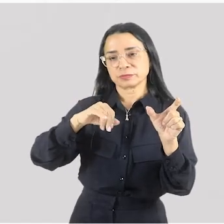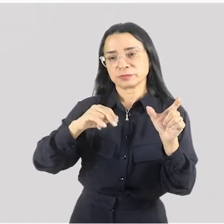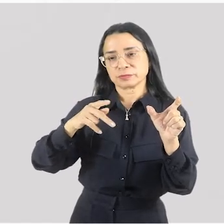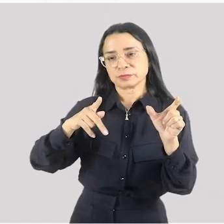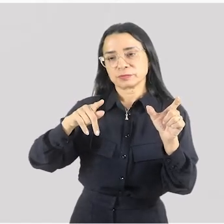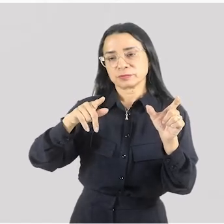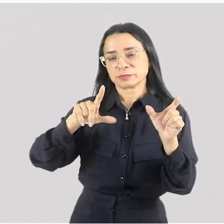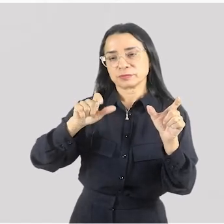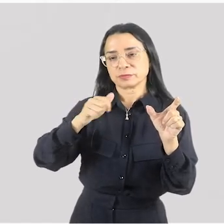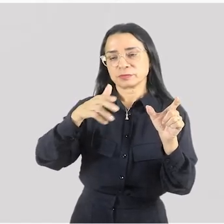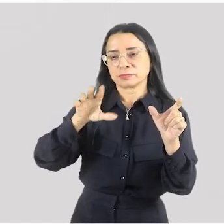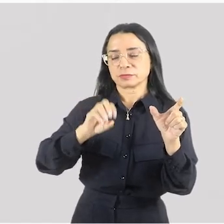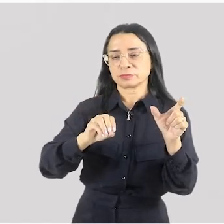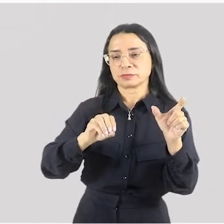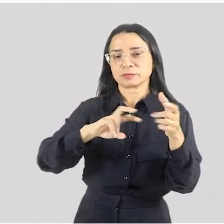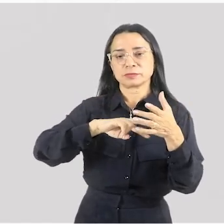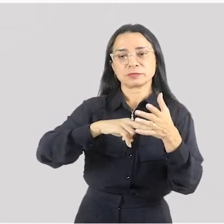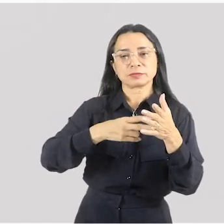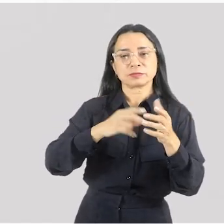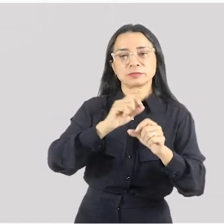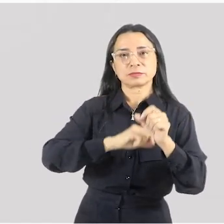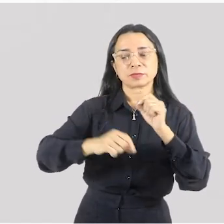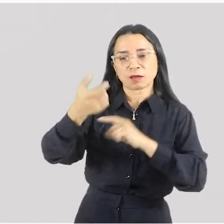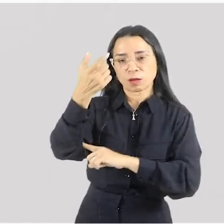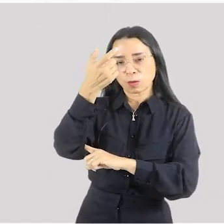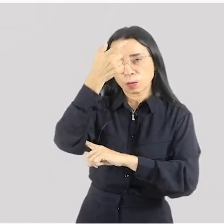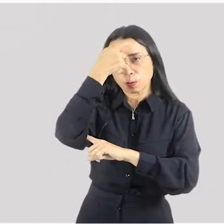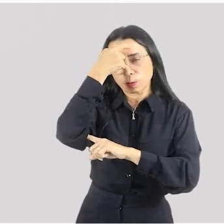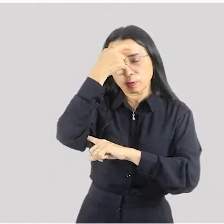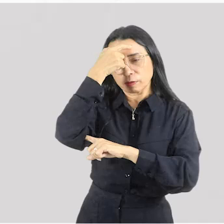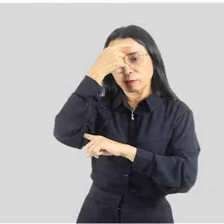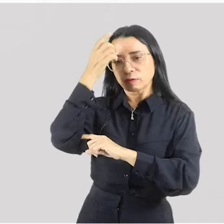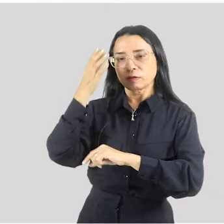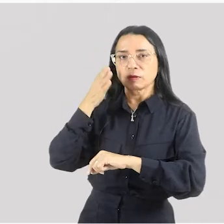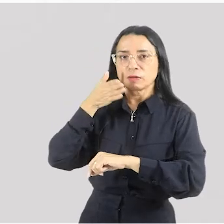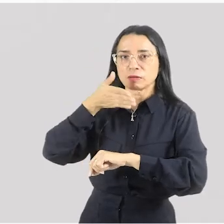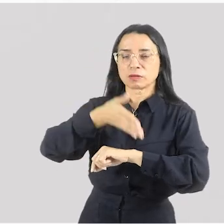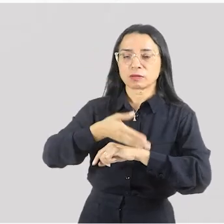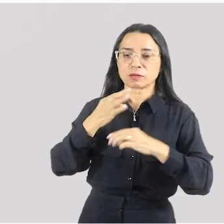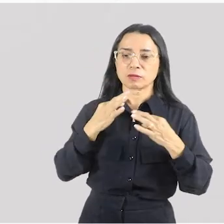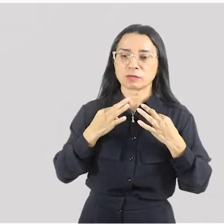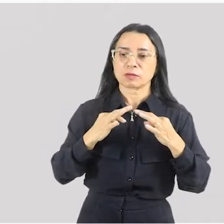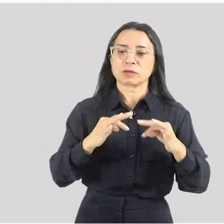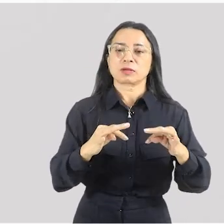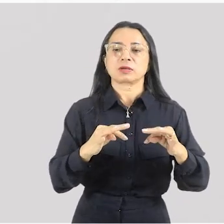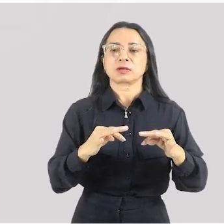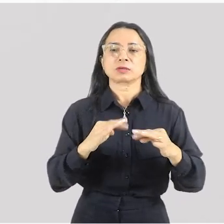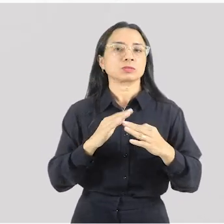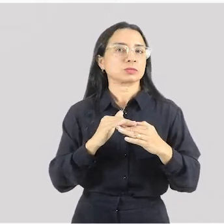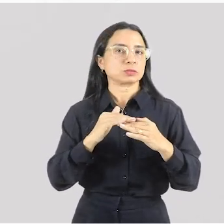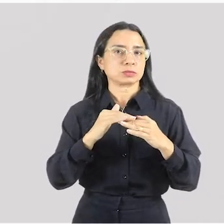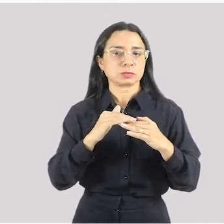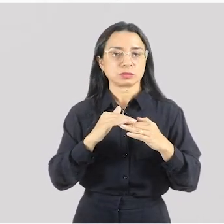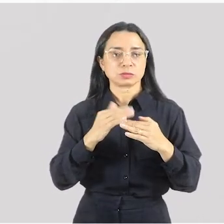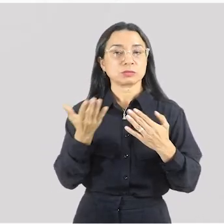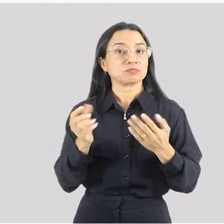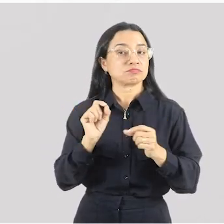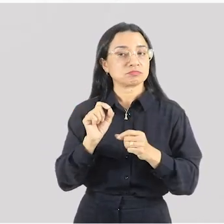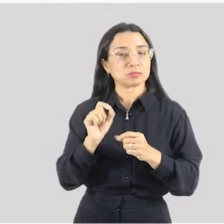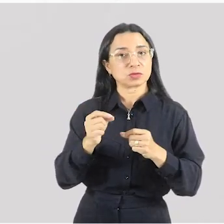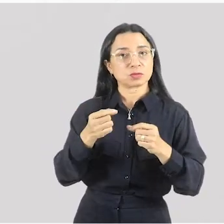né, o termo manipulação, significa uma consciente intervenção técnica em um material